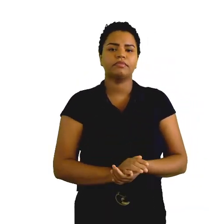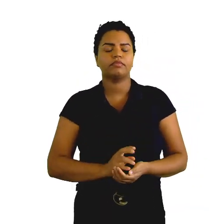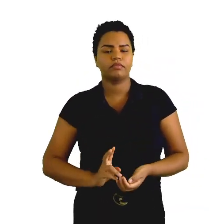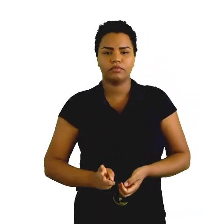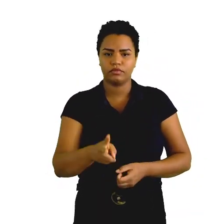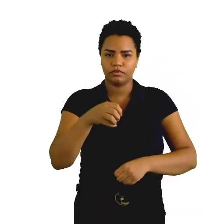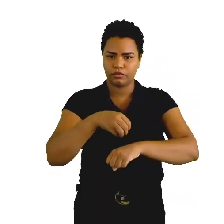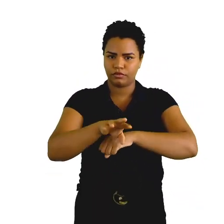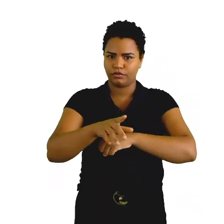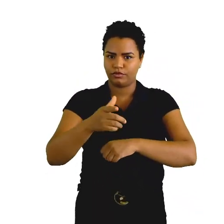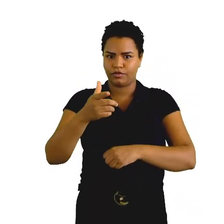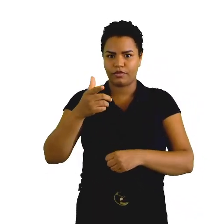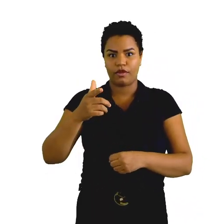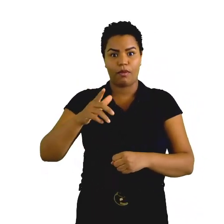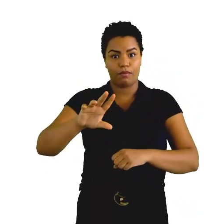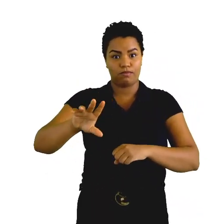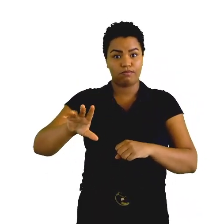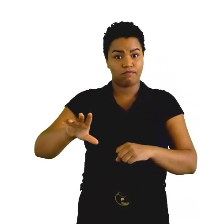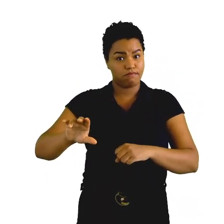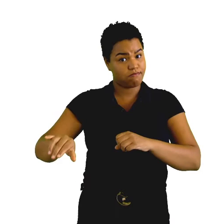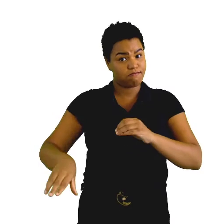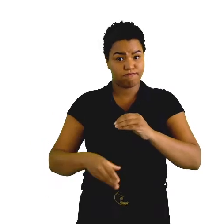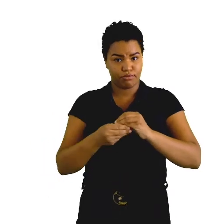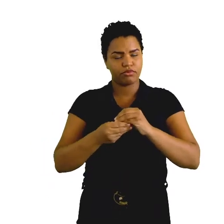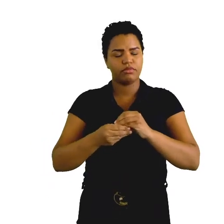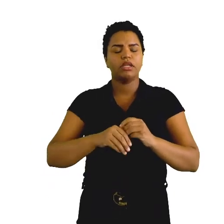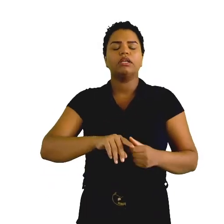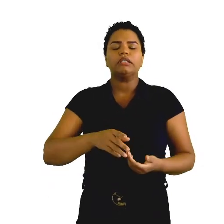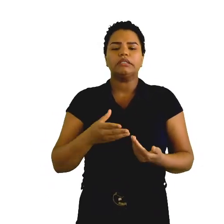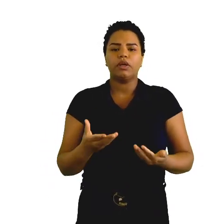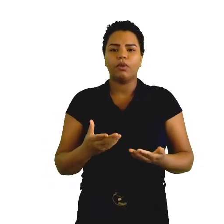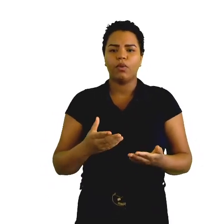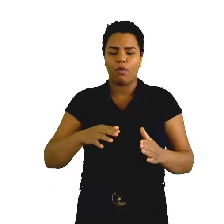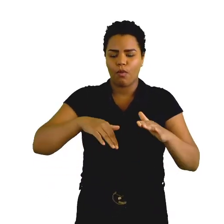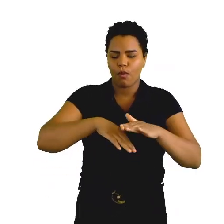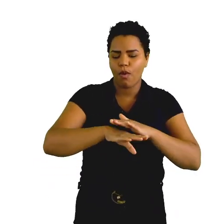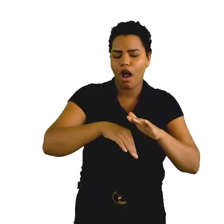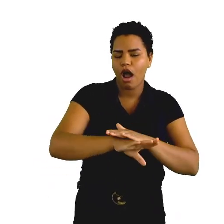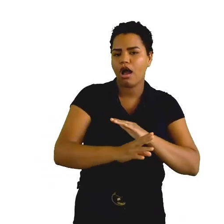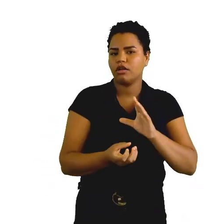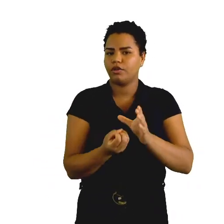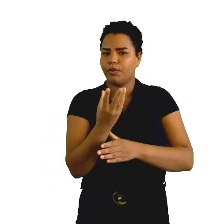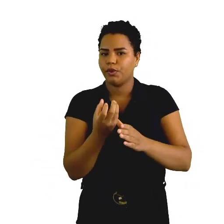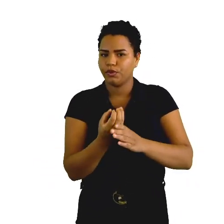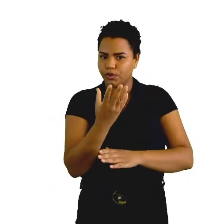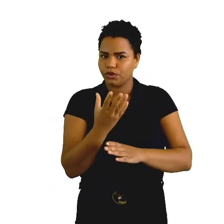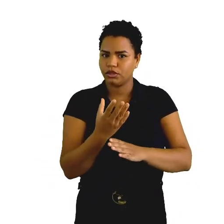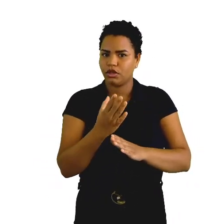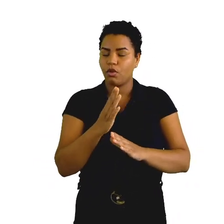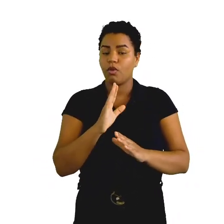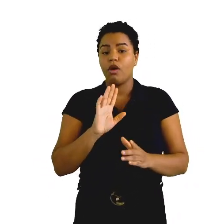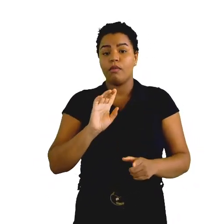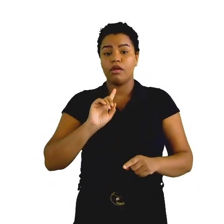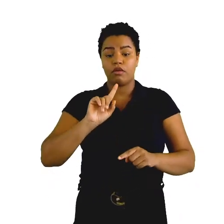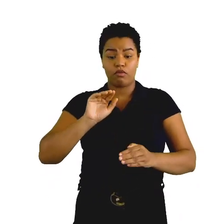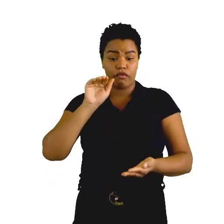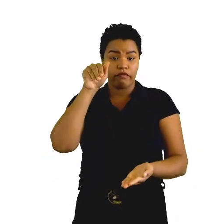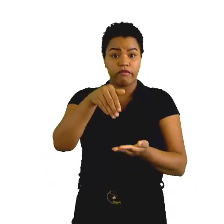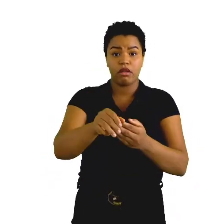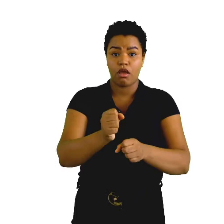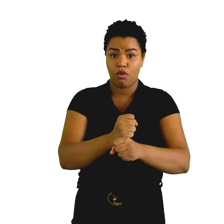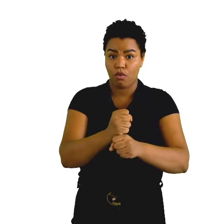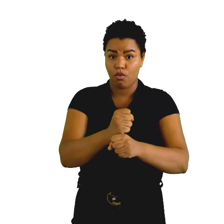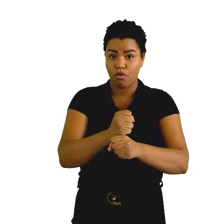extra, guarde e organize suas produções. Assim, ao final do ano, você poderá ver